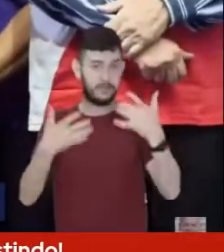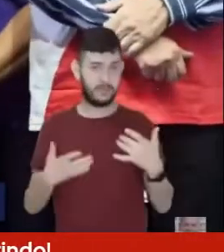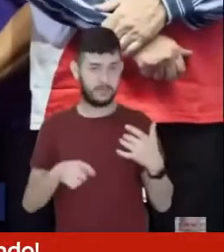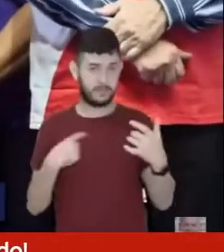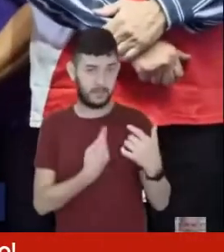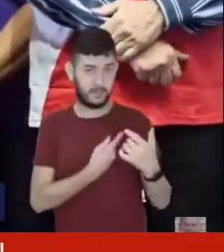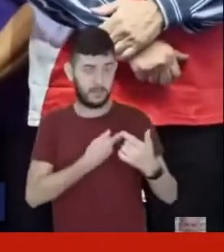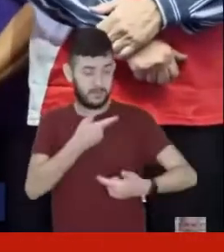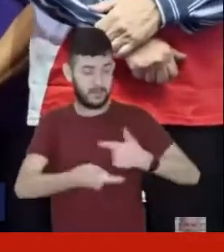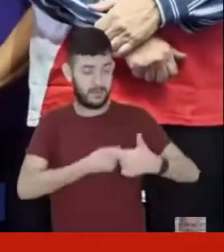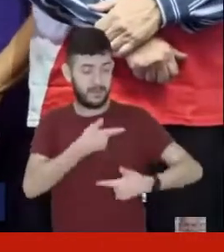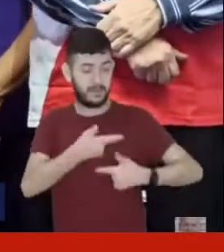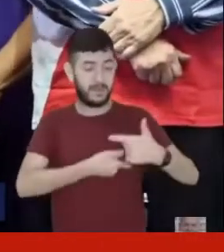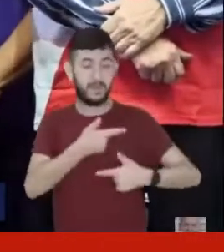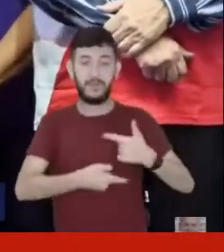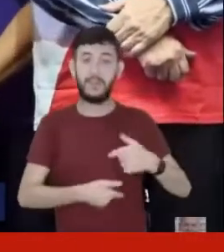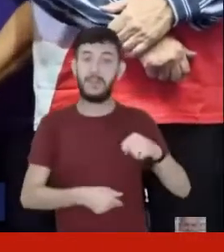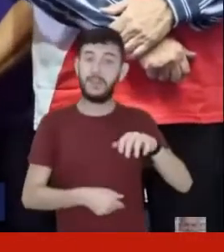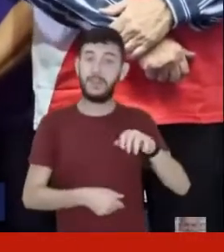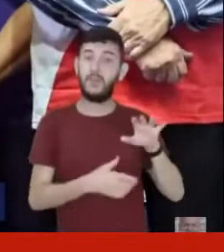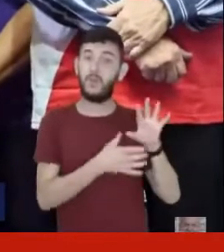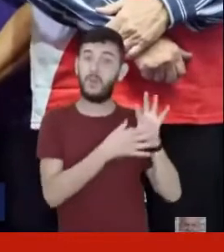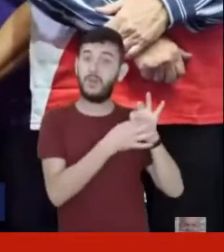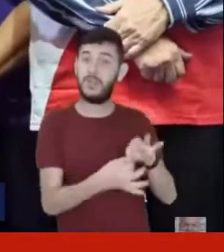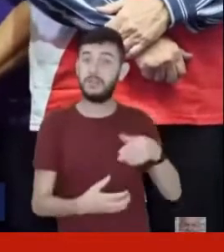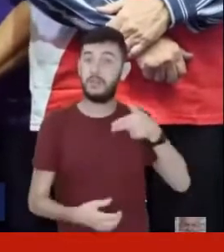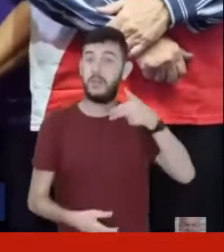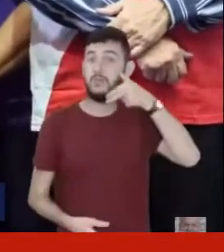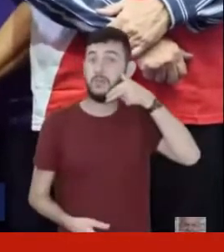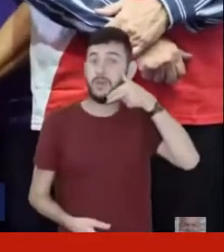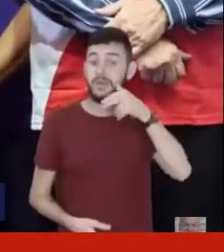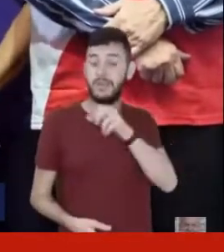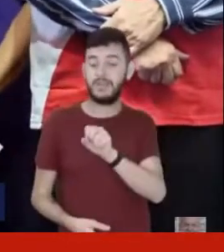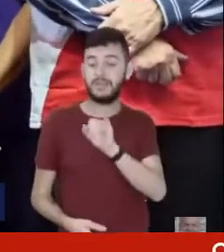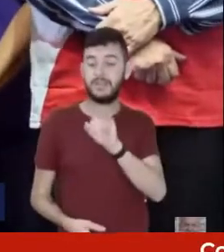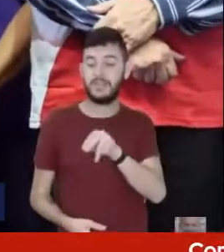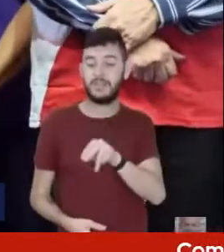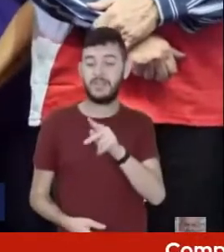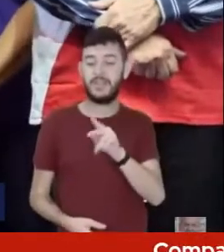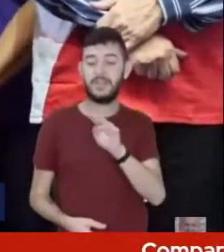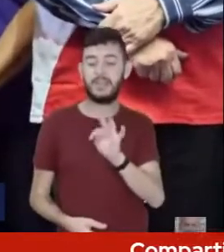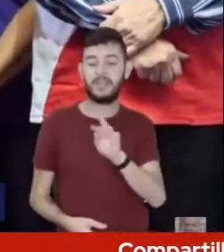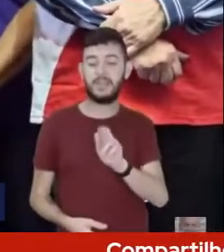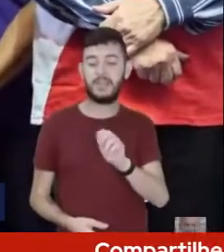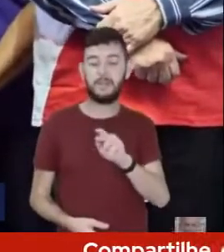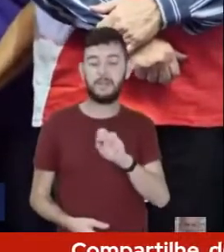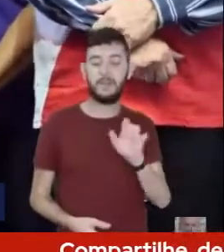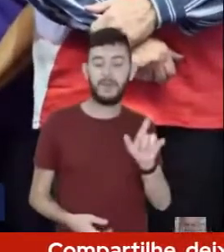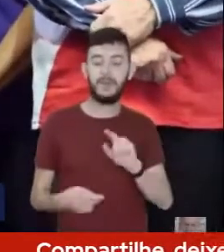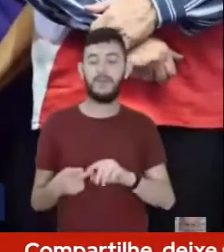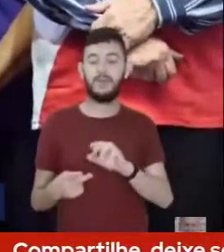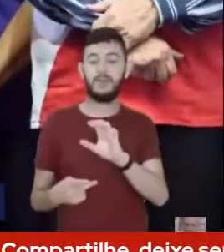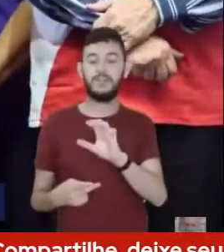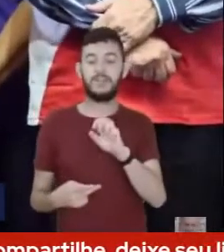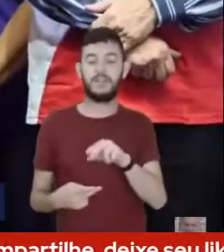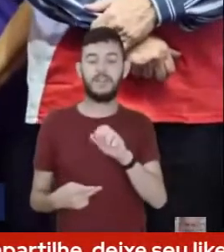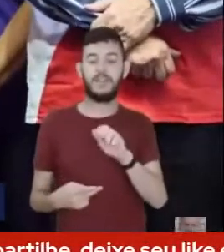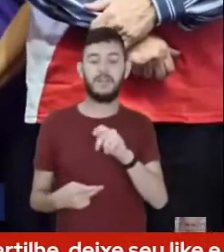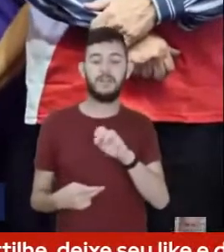em telemarketing, do Sintratel, da Fenatel, do Sintetel, organizados aqui na